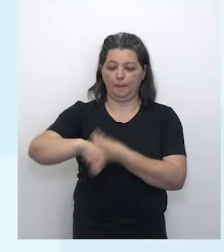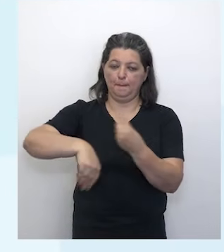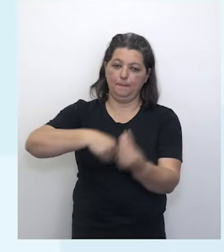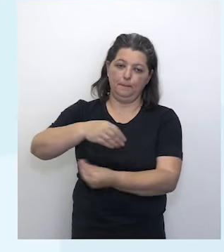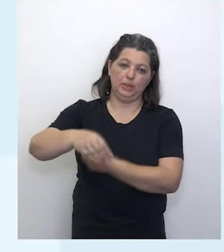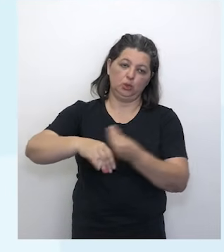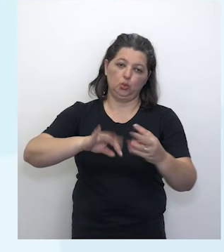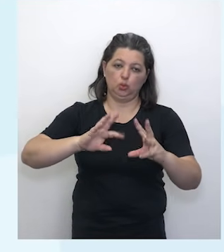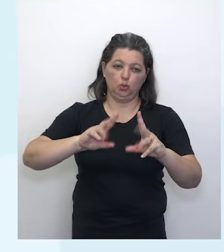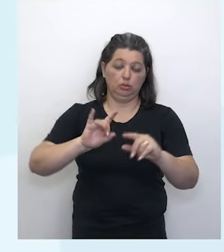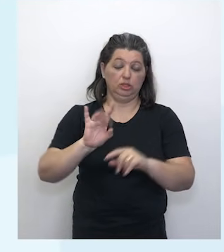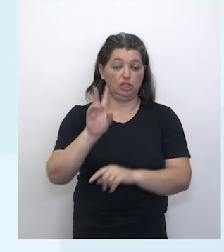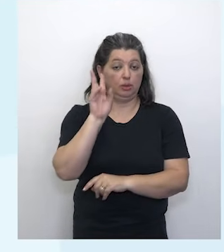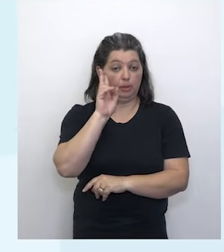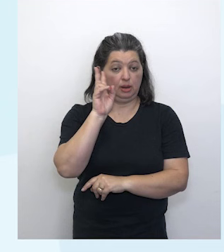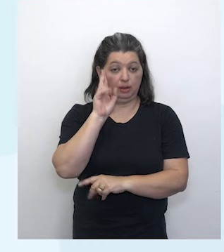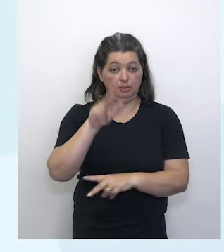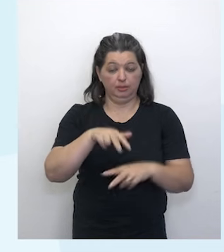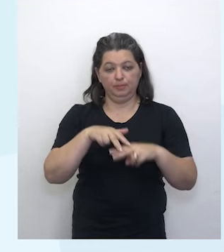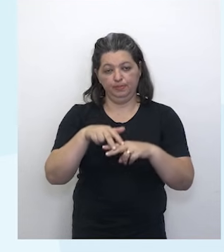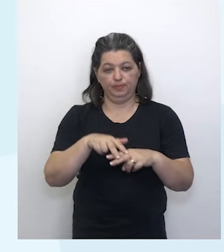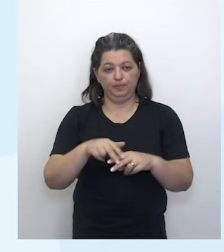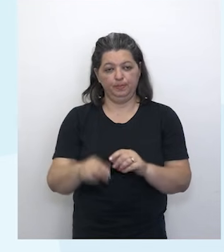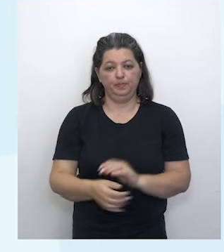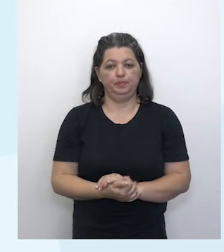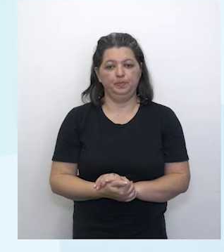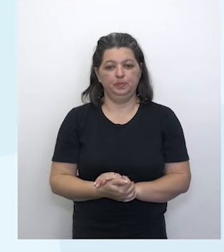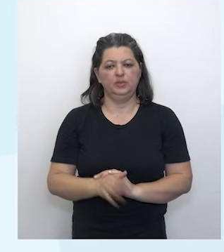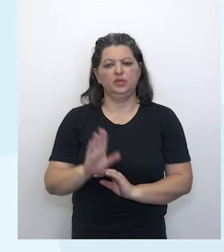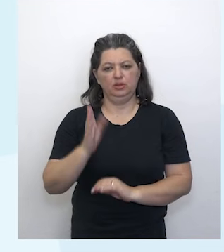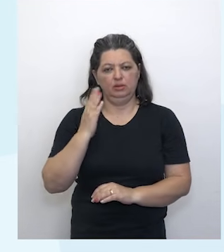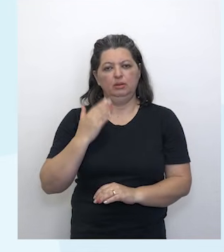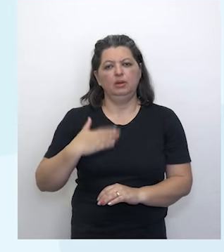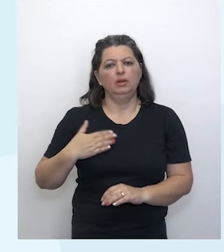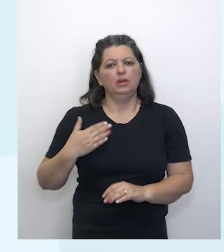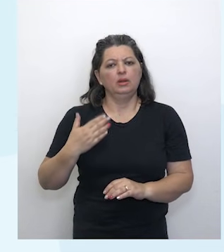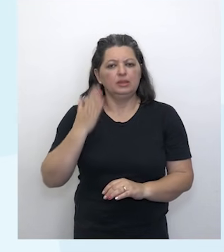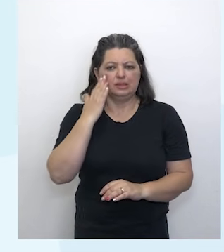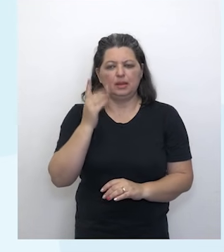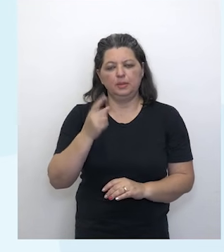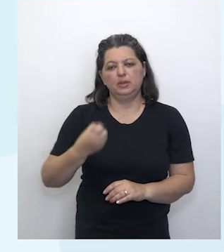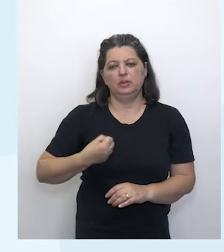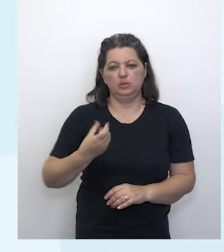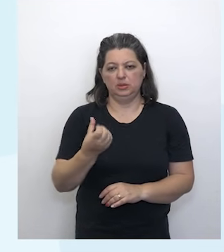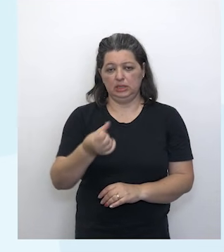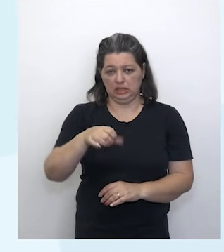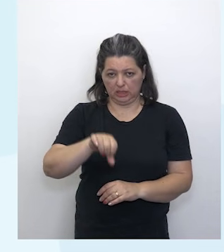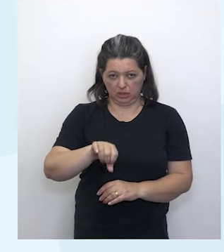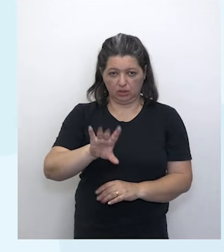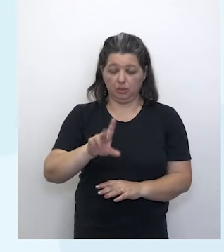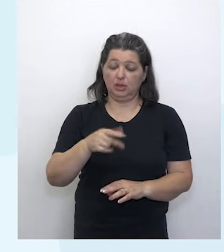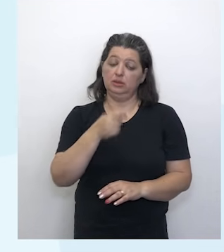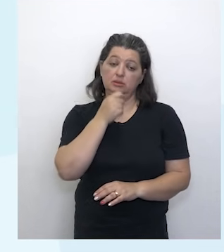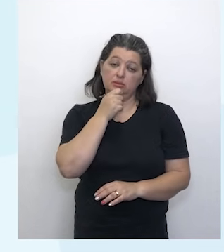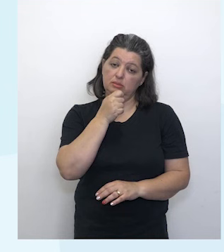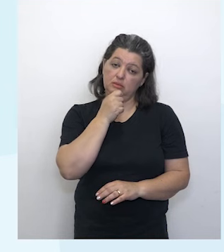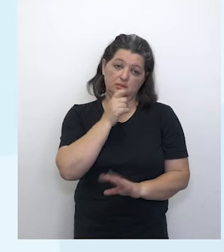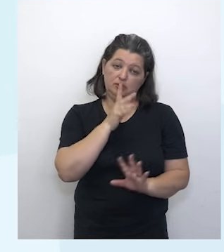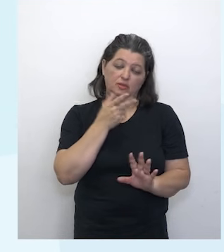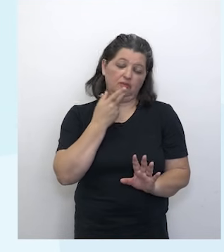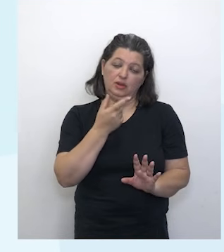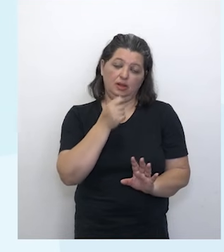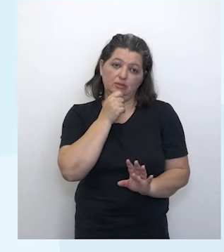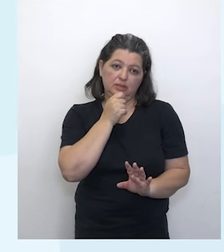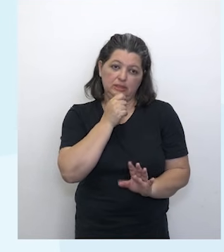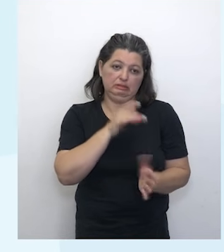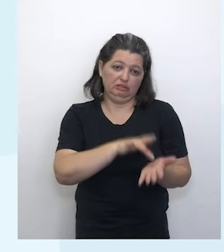para a gente relembrar. Essa expressão numérica a gente já fez, está na página 69, mas a gente vai fazer de conta que não fez ainda, tá bom?